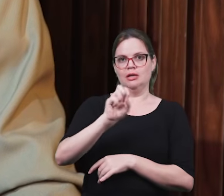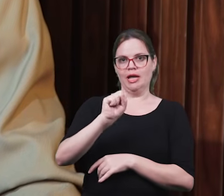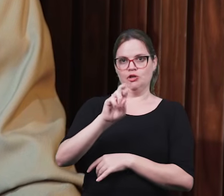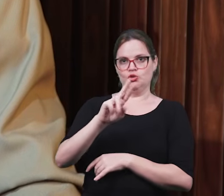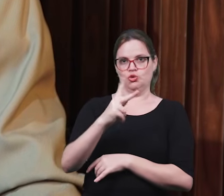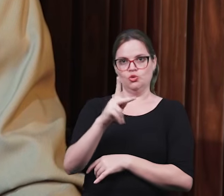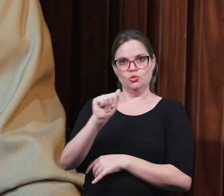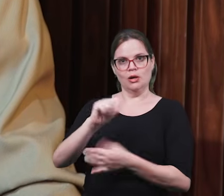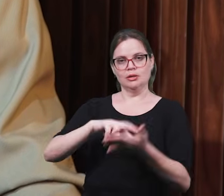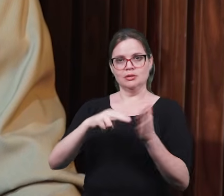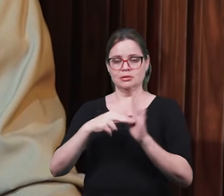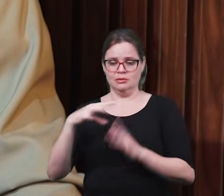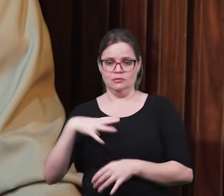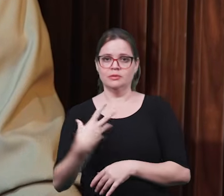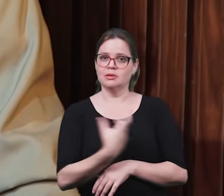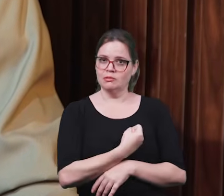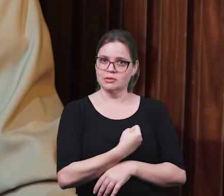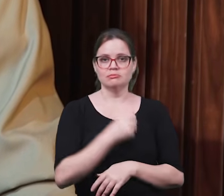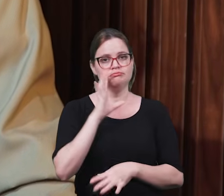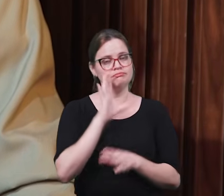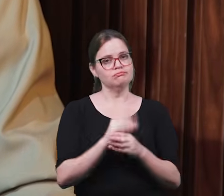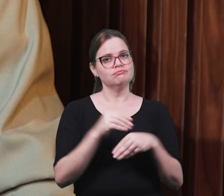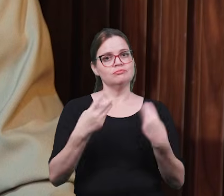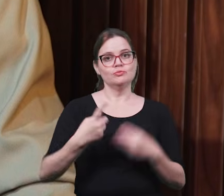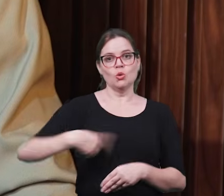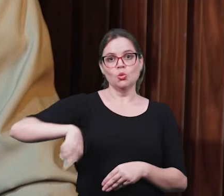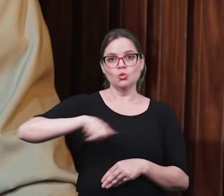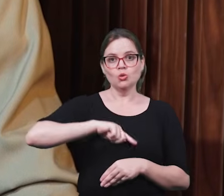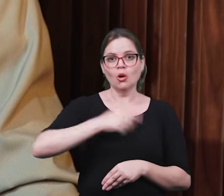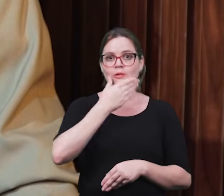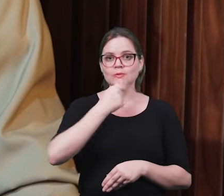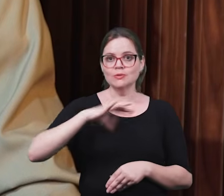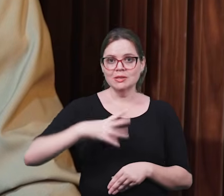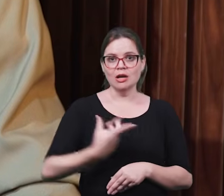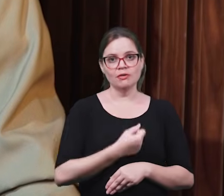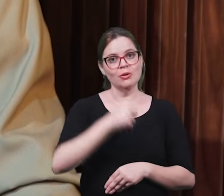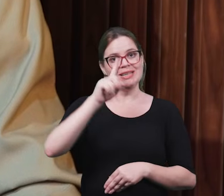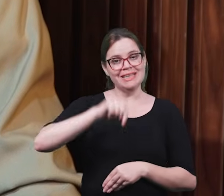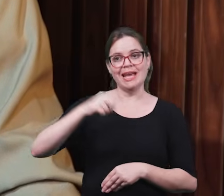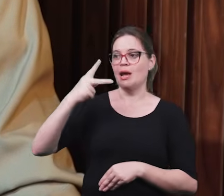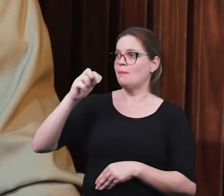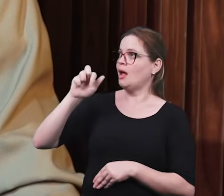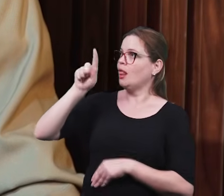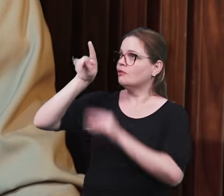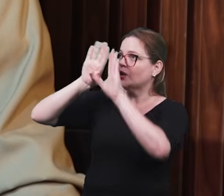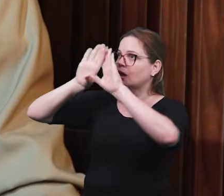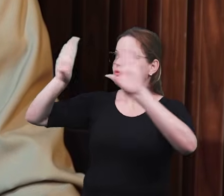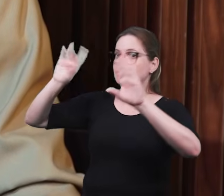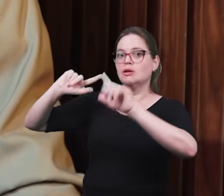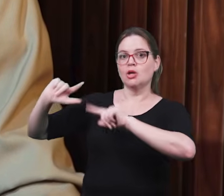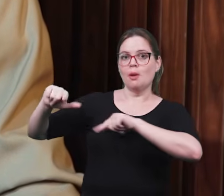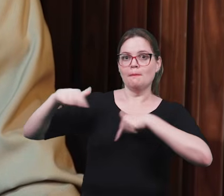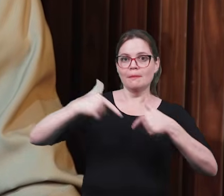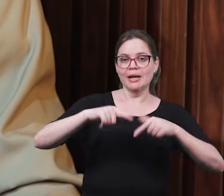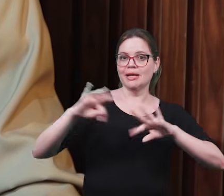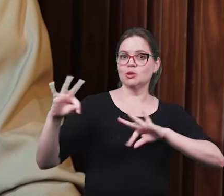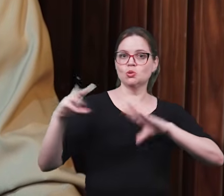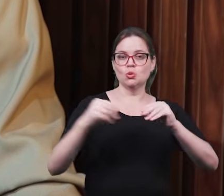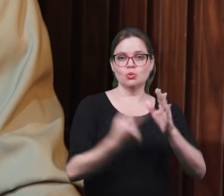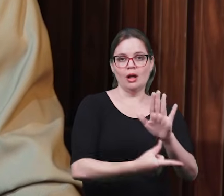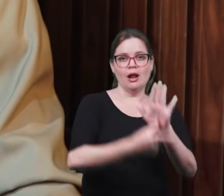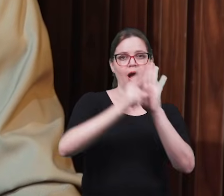Yeshua significa salvação. Então, o nosso Salvador, que é a palavra, que é o verbo, que operou todas as coisas, que estava